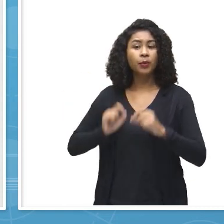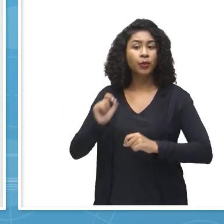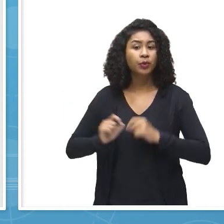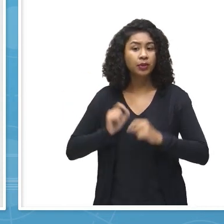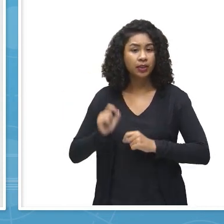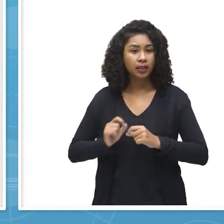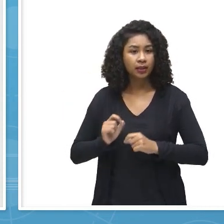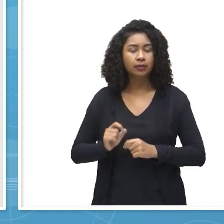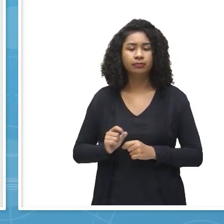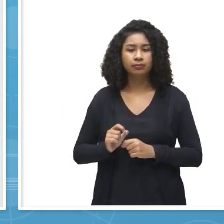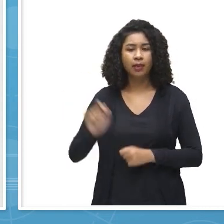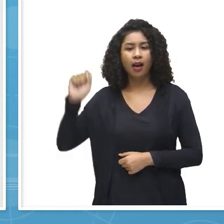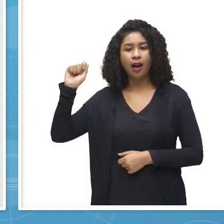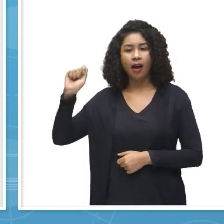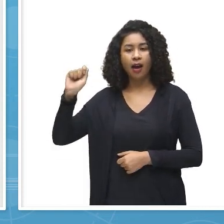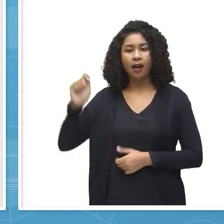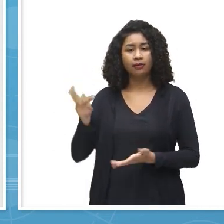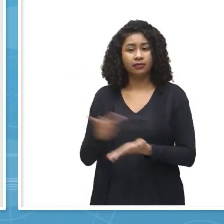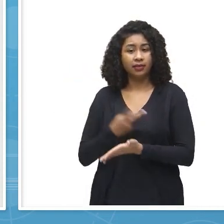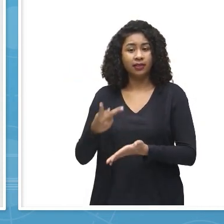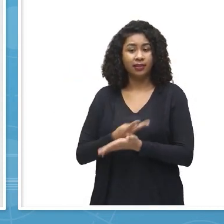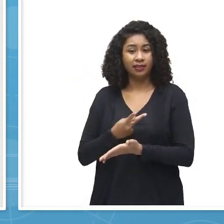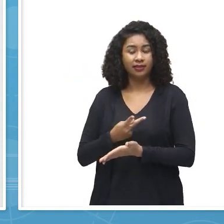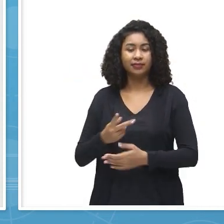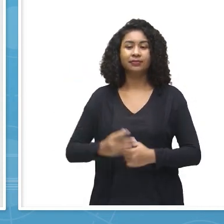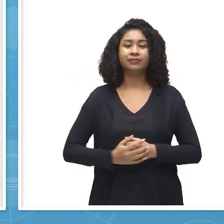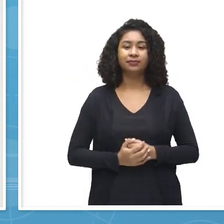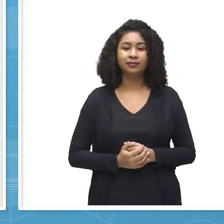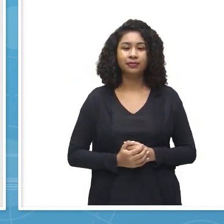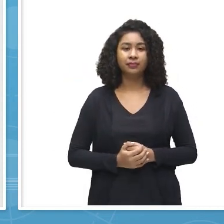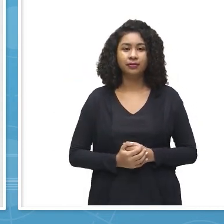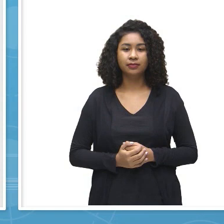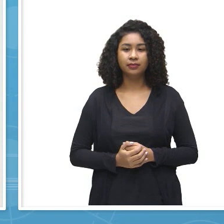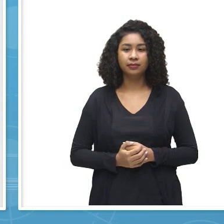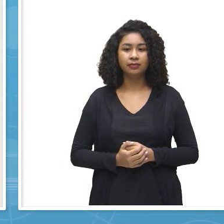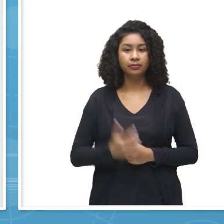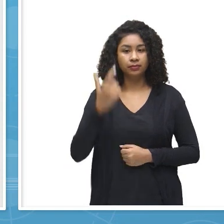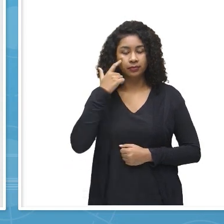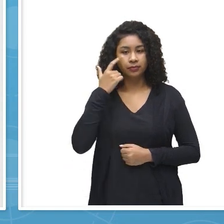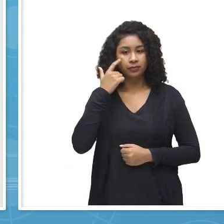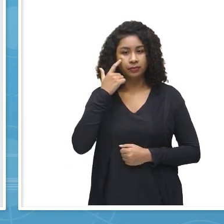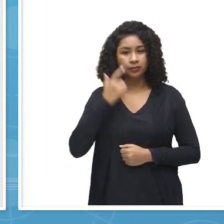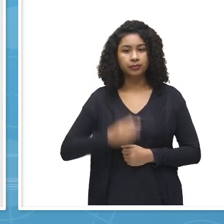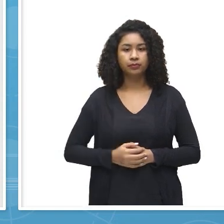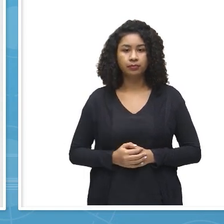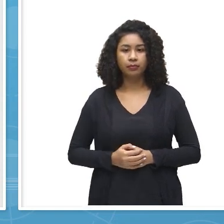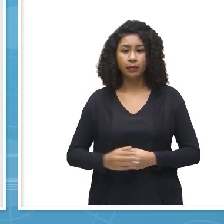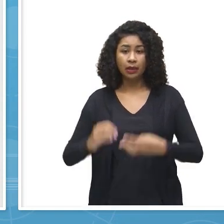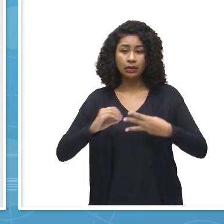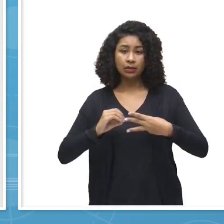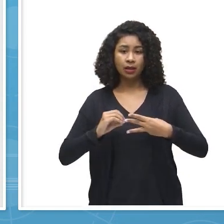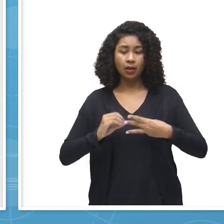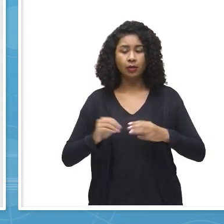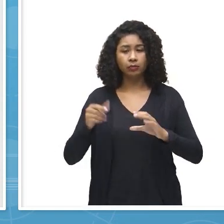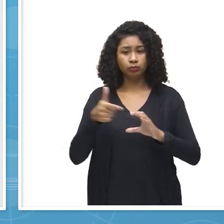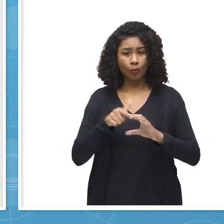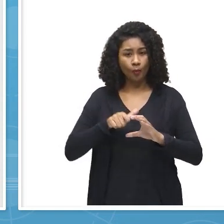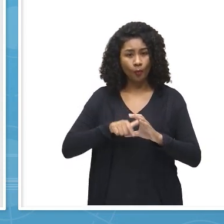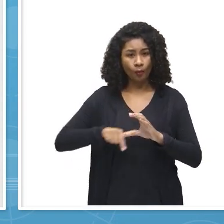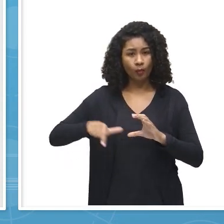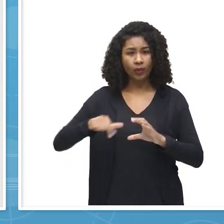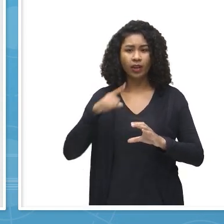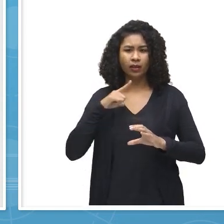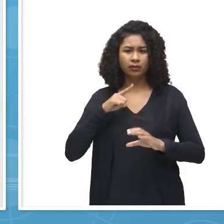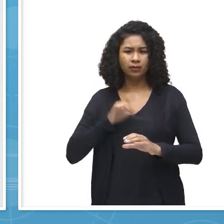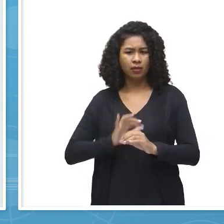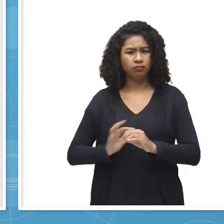ela não é verdadeira, porque na verdade as células eucariontes têm carioteca, tá? Então aqui a gente já vê o